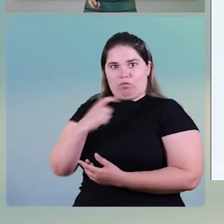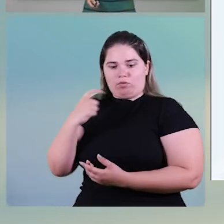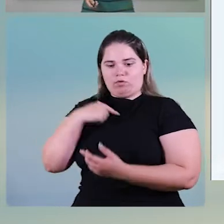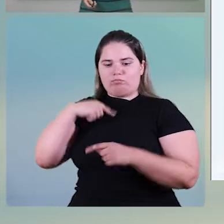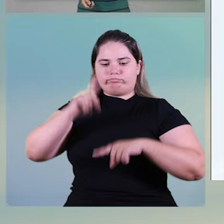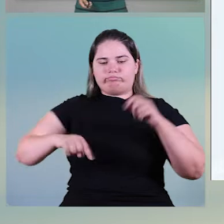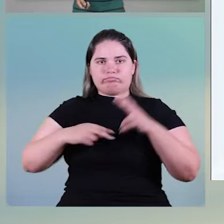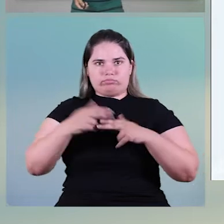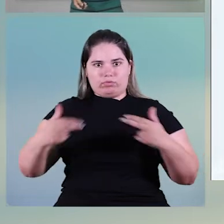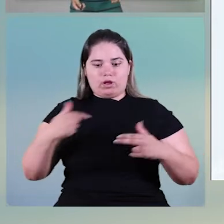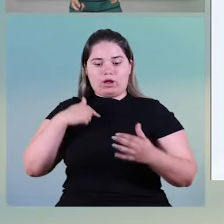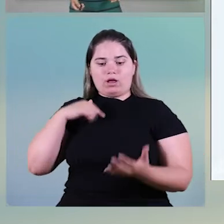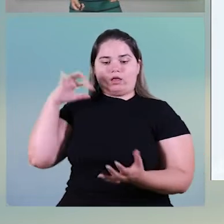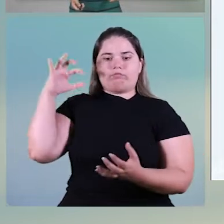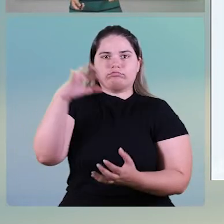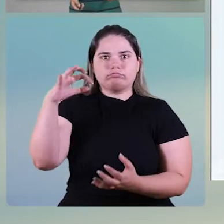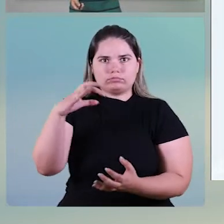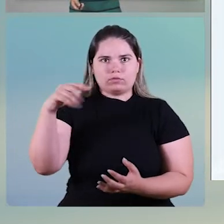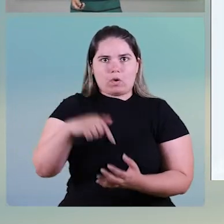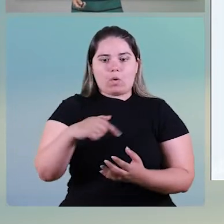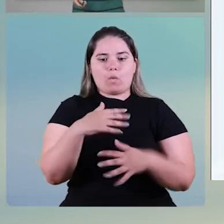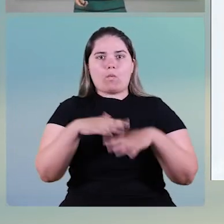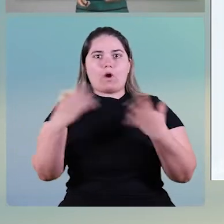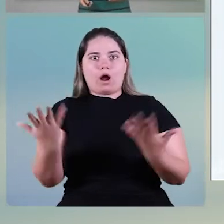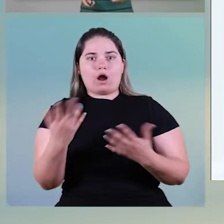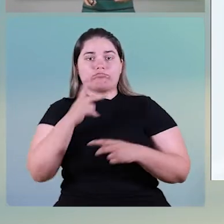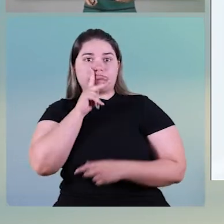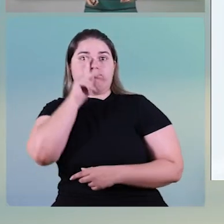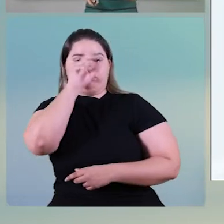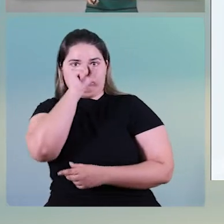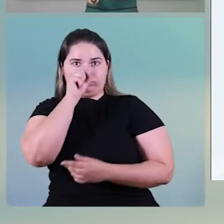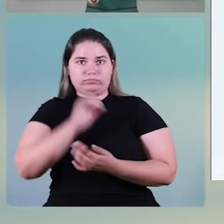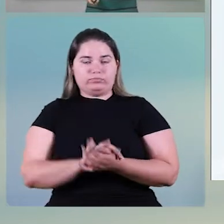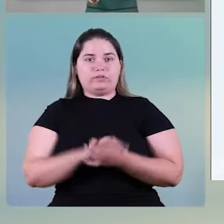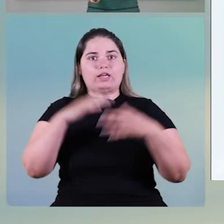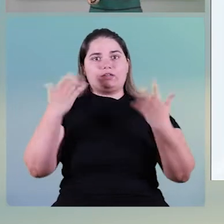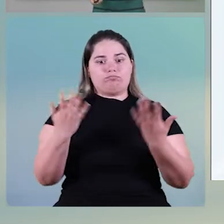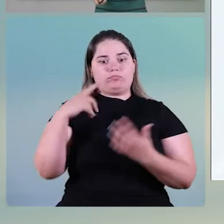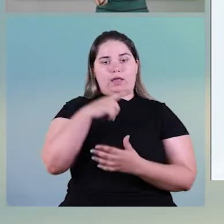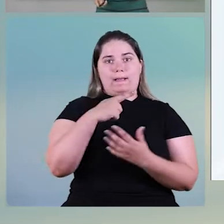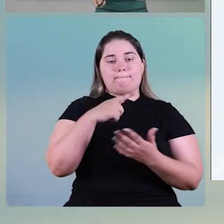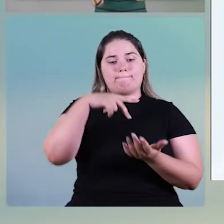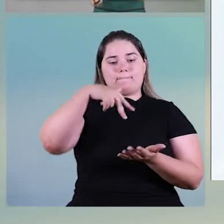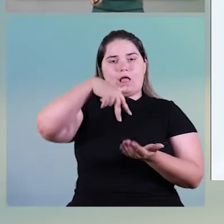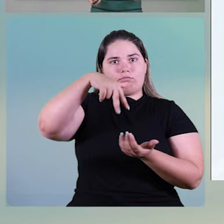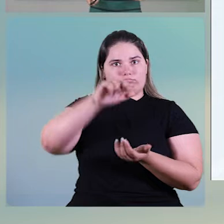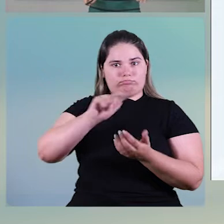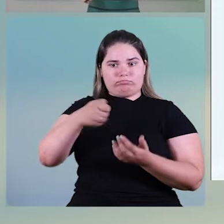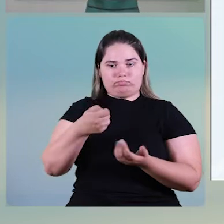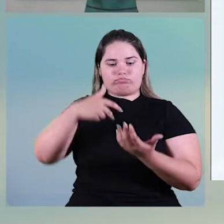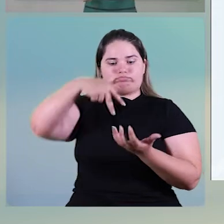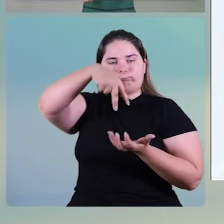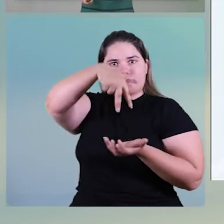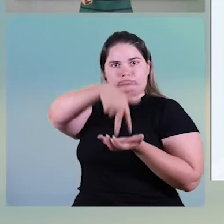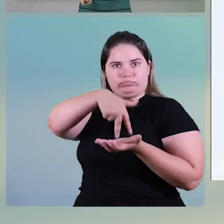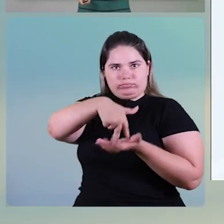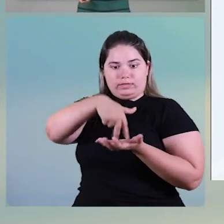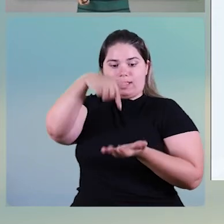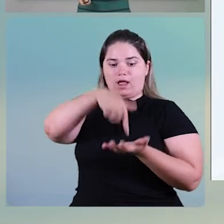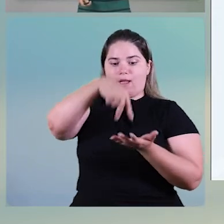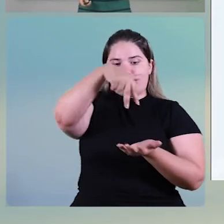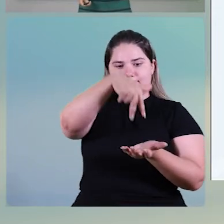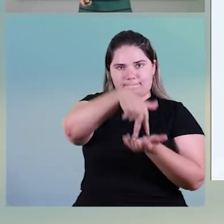Então a força gravitacional e a força-peso são sinônimos, né? A força-peso, quando